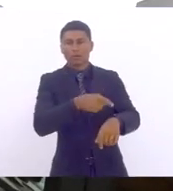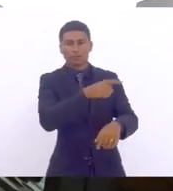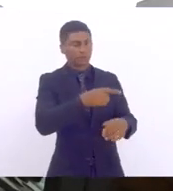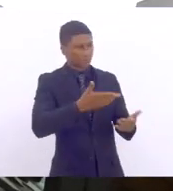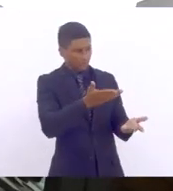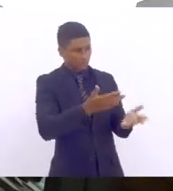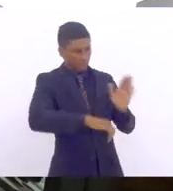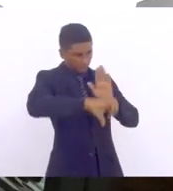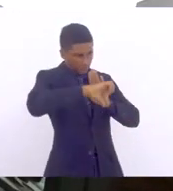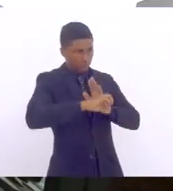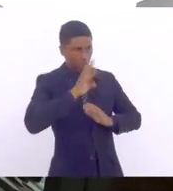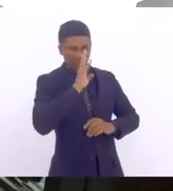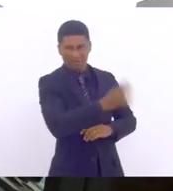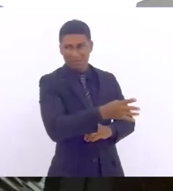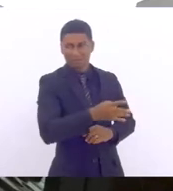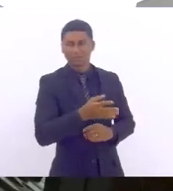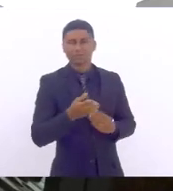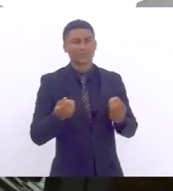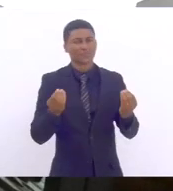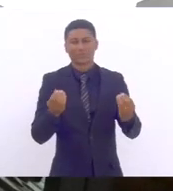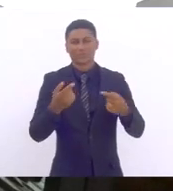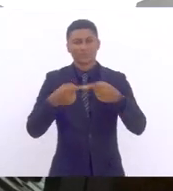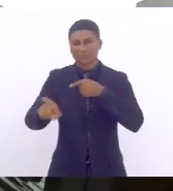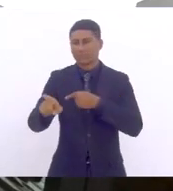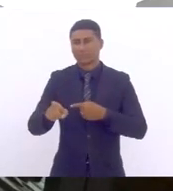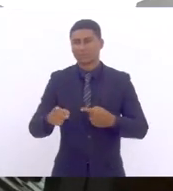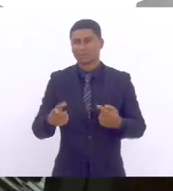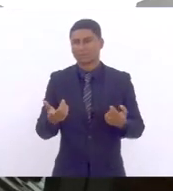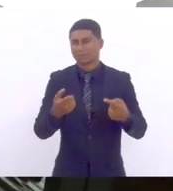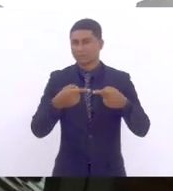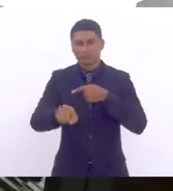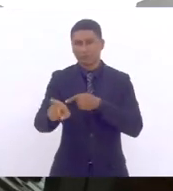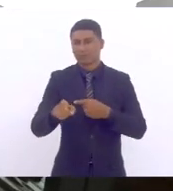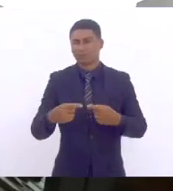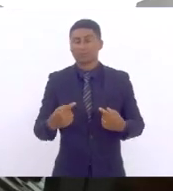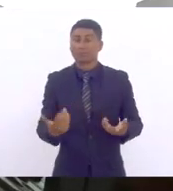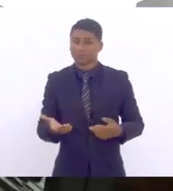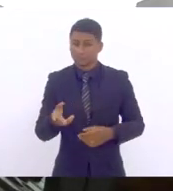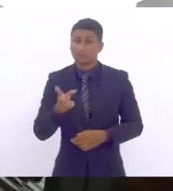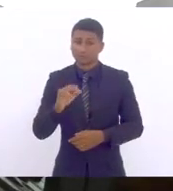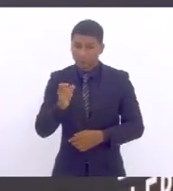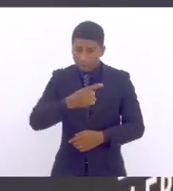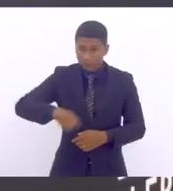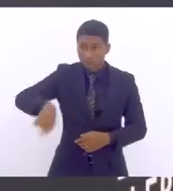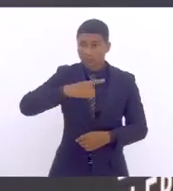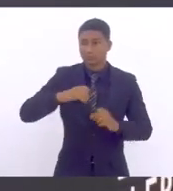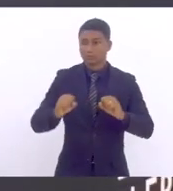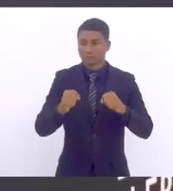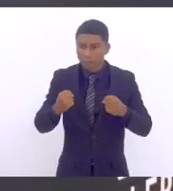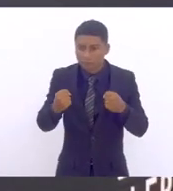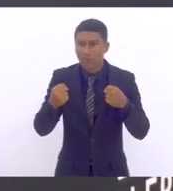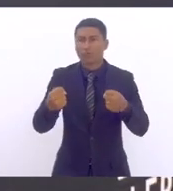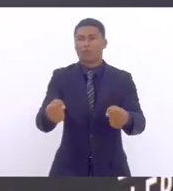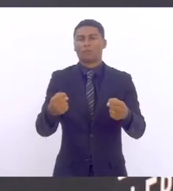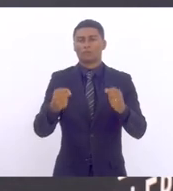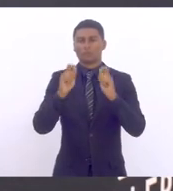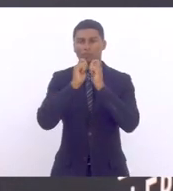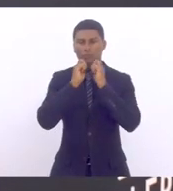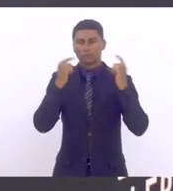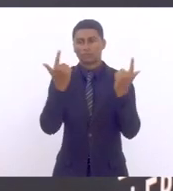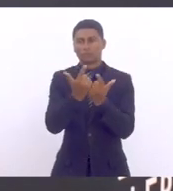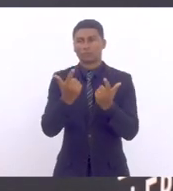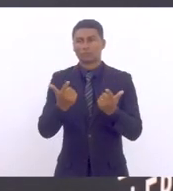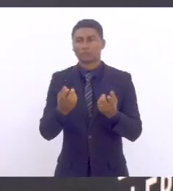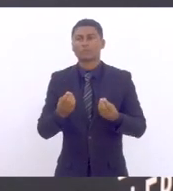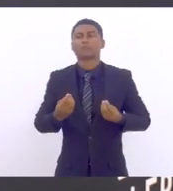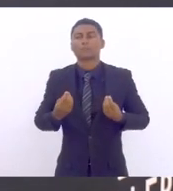Isso é absurdo. Isso é absurdo. Então, quando a gente faz esse esforço comum dentro da Assembleia Legislativa, é